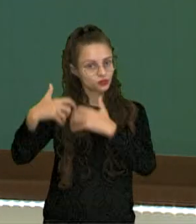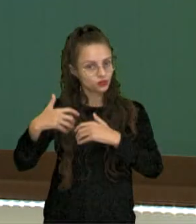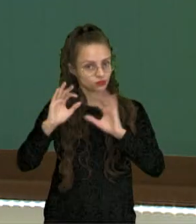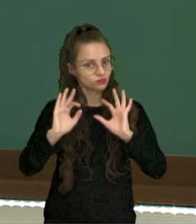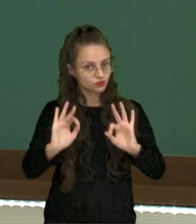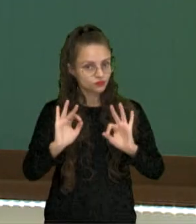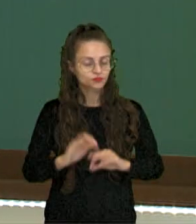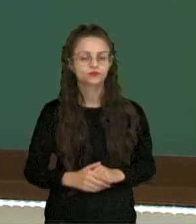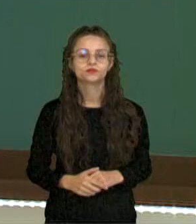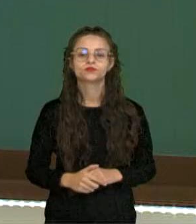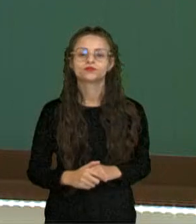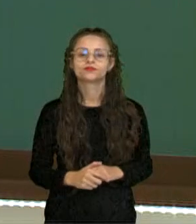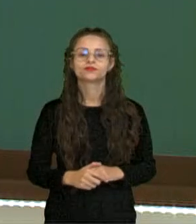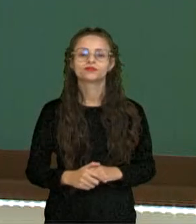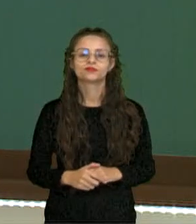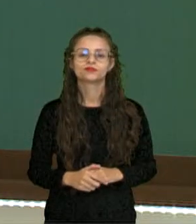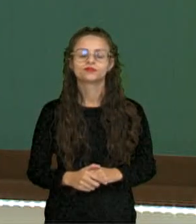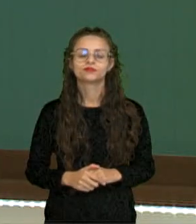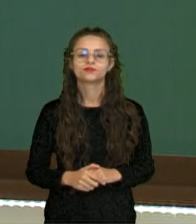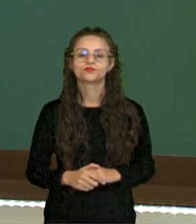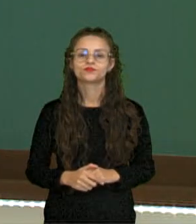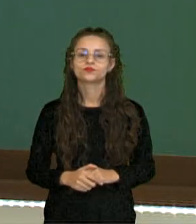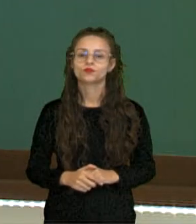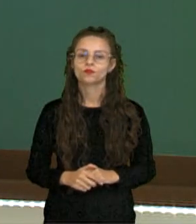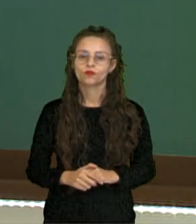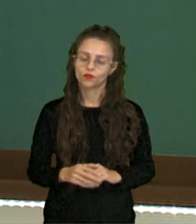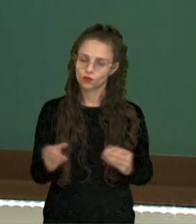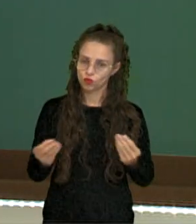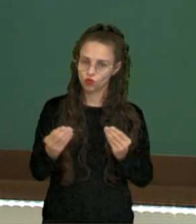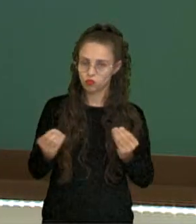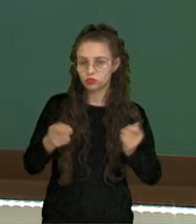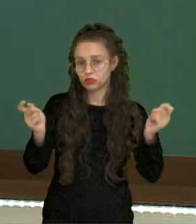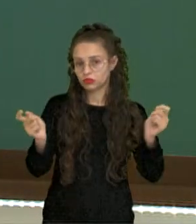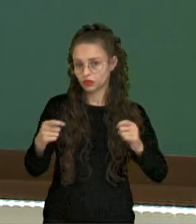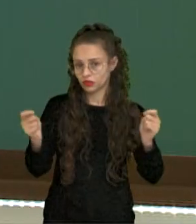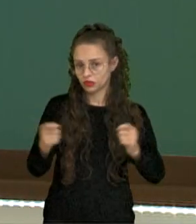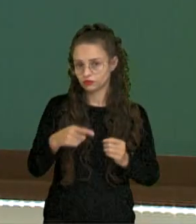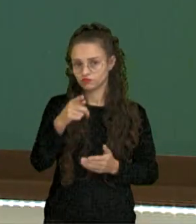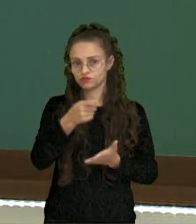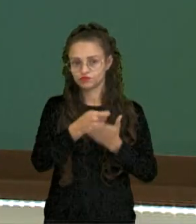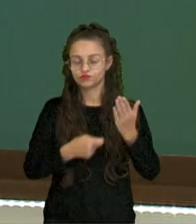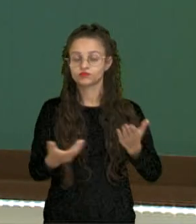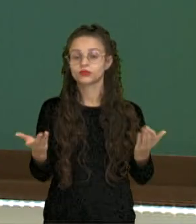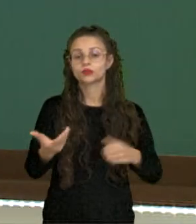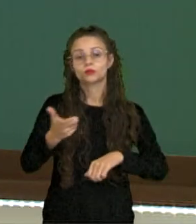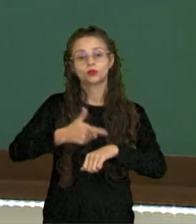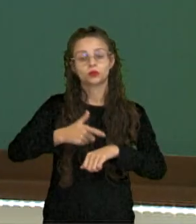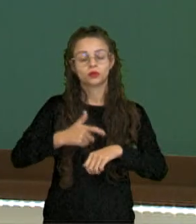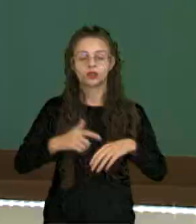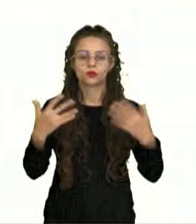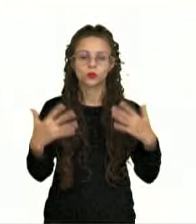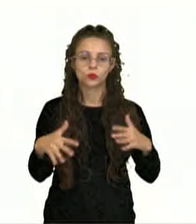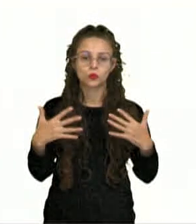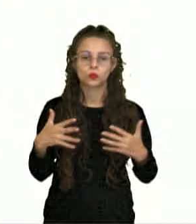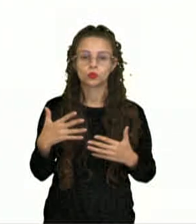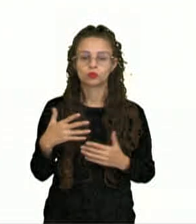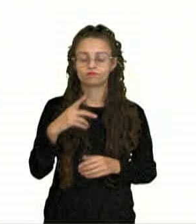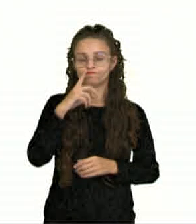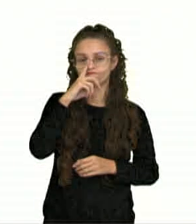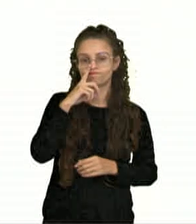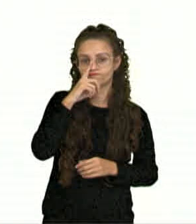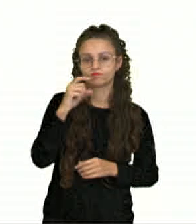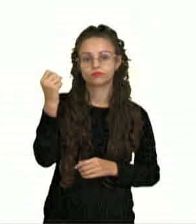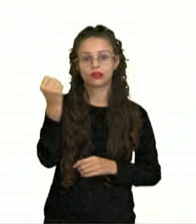né? Então tá, uma possibilidade. Neste momento tão crítico da pandemia,